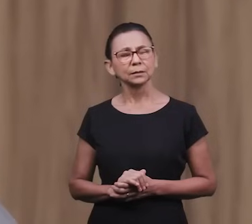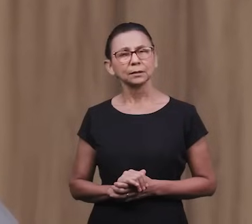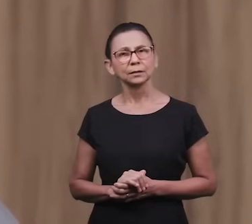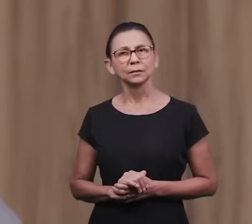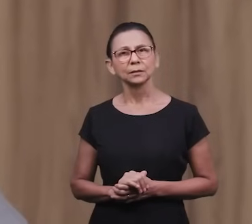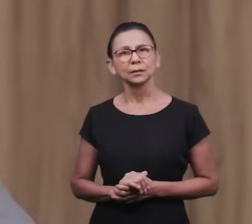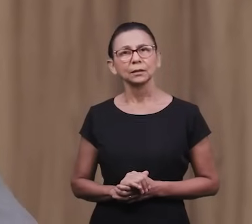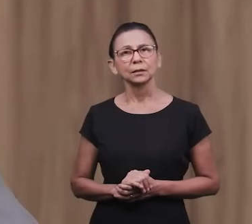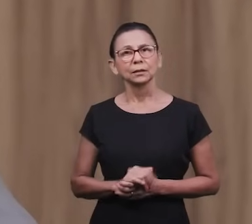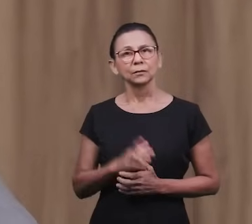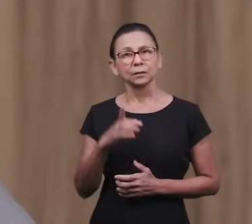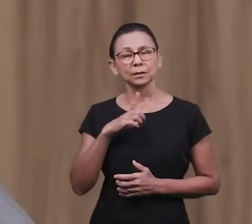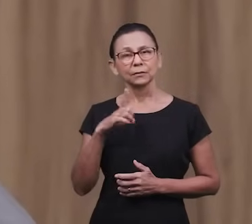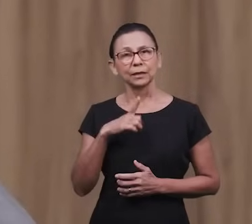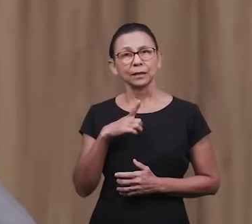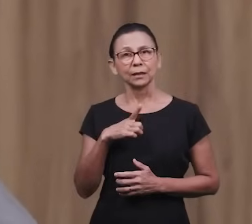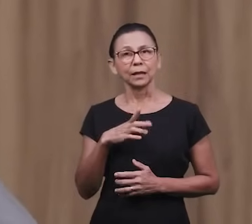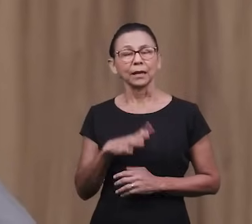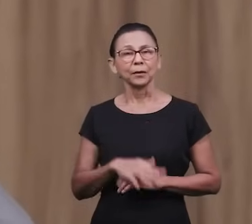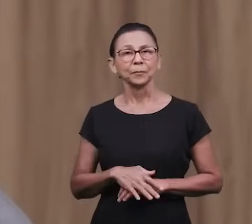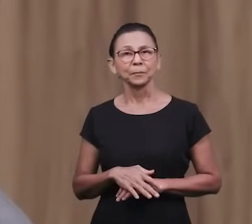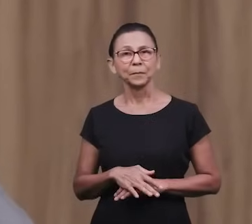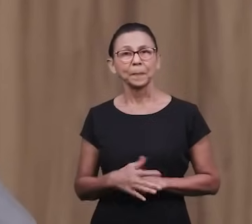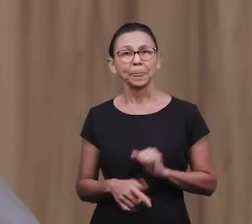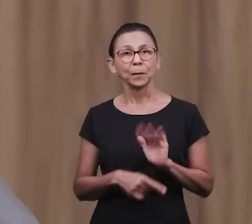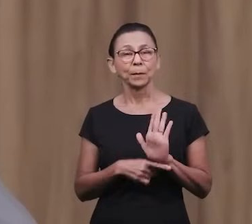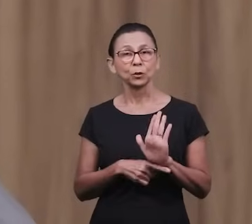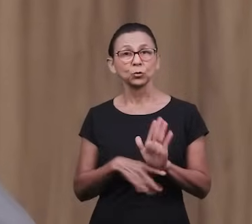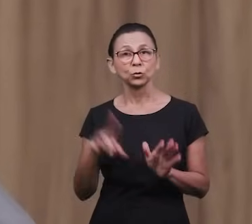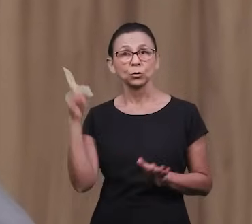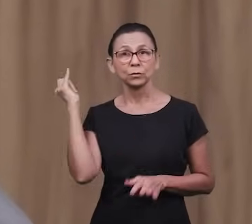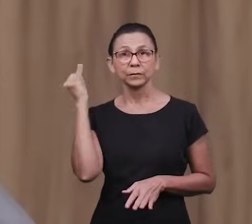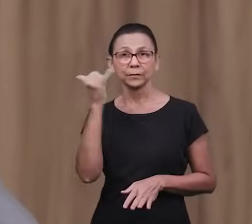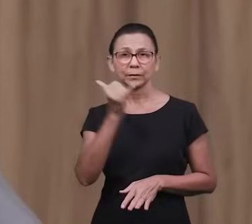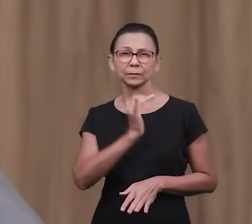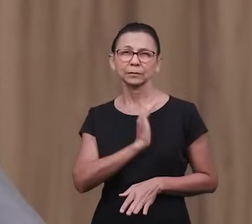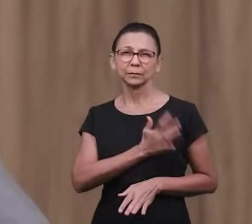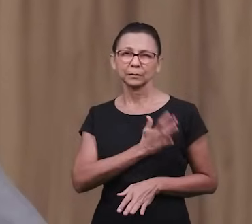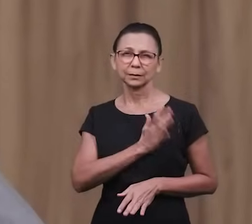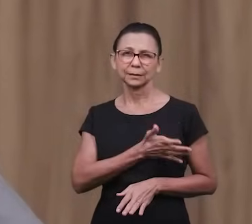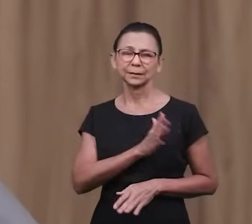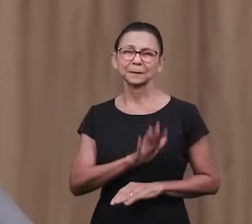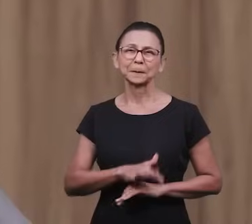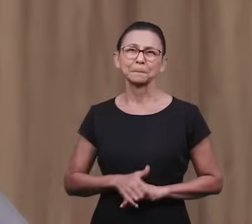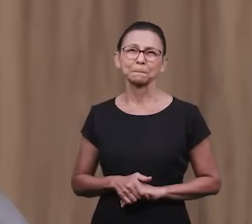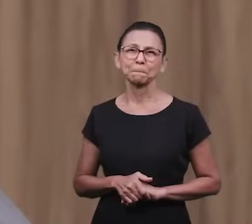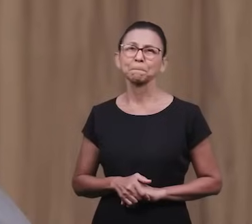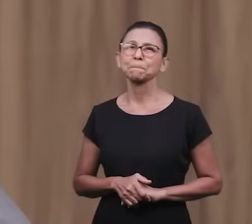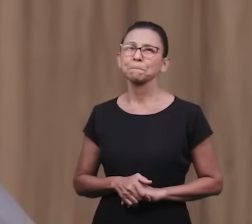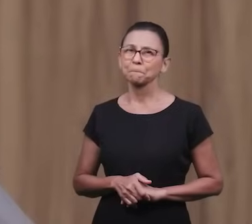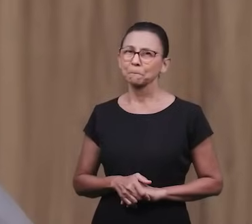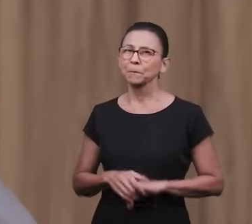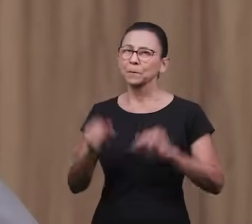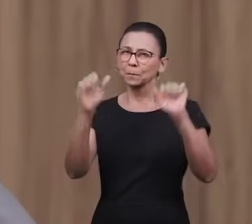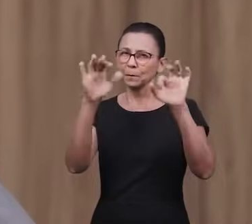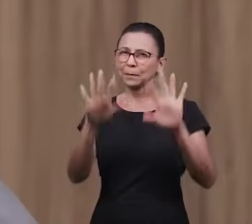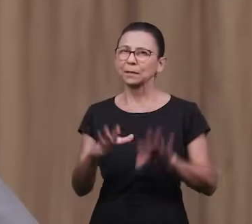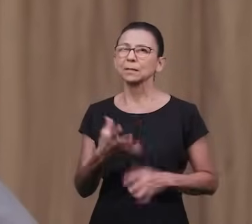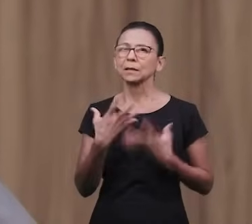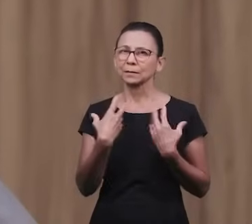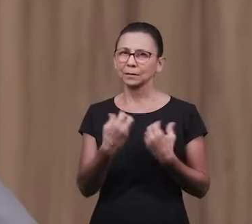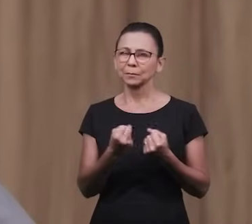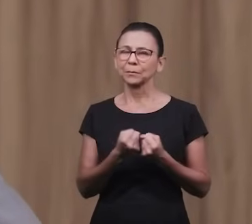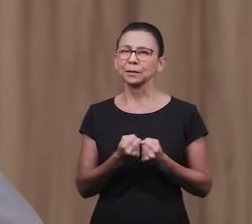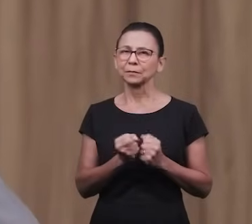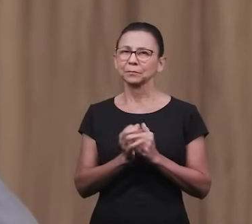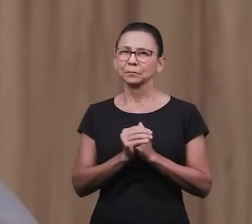quiser. Agora você vai ter um atendimento. O Senhor vai falar o seu coração, por certo, você vai